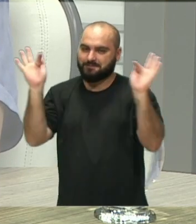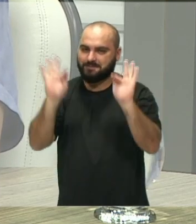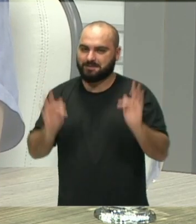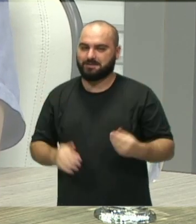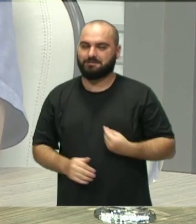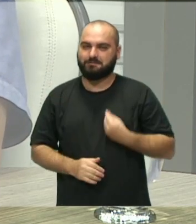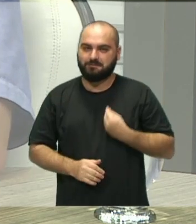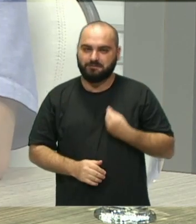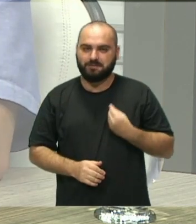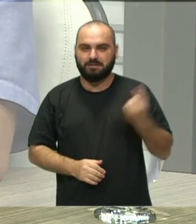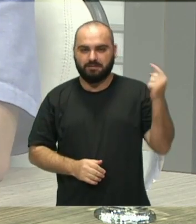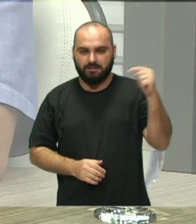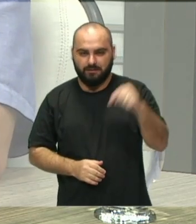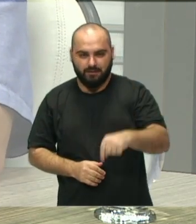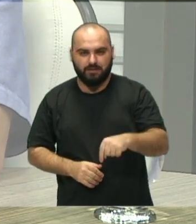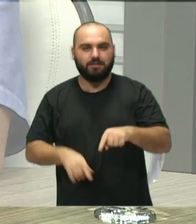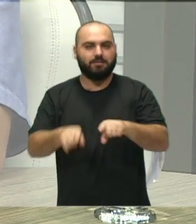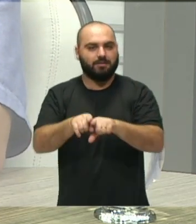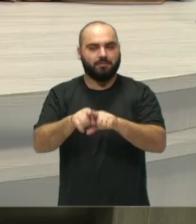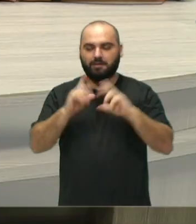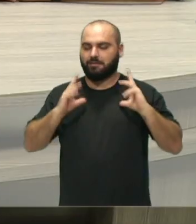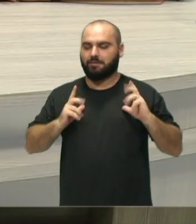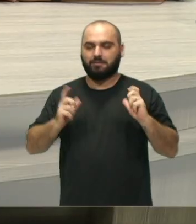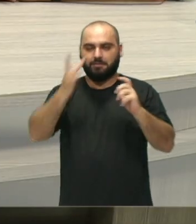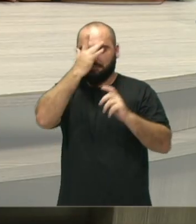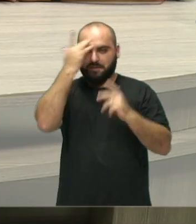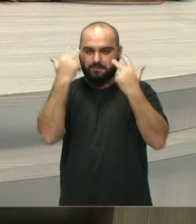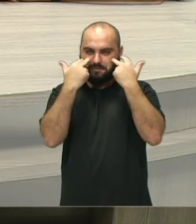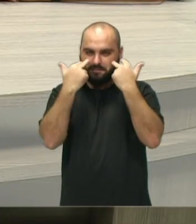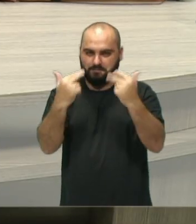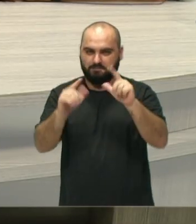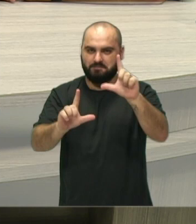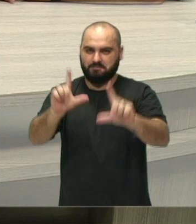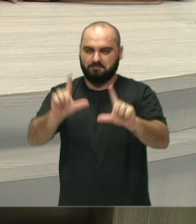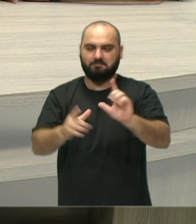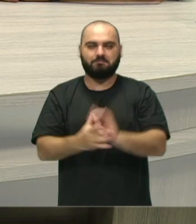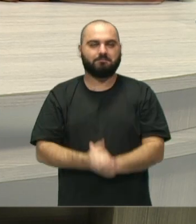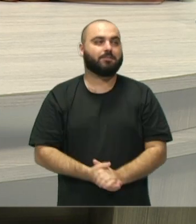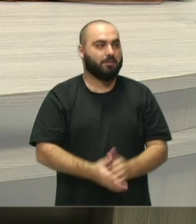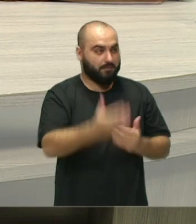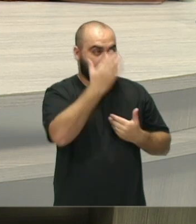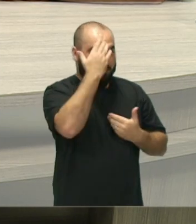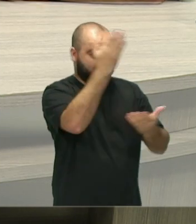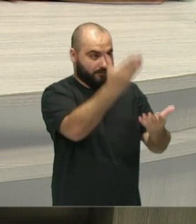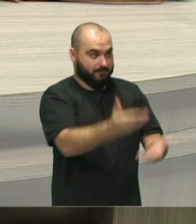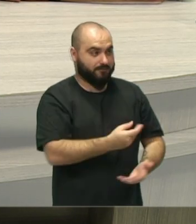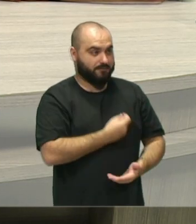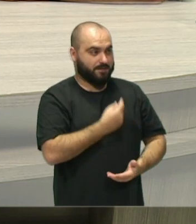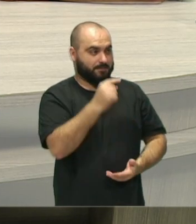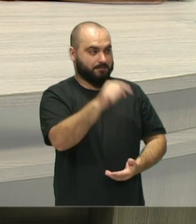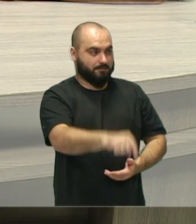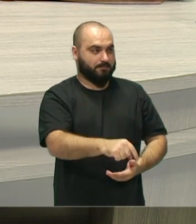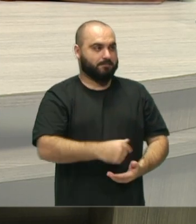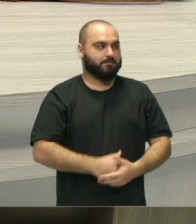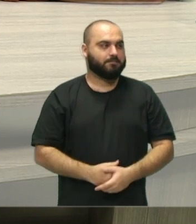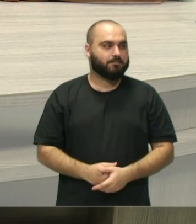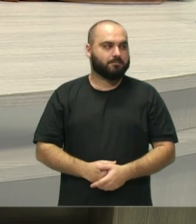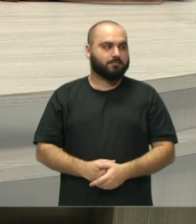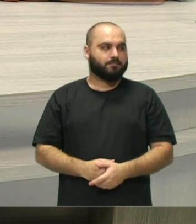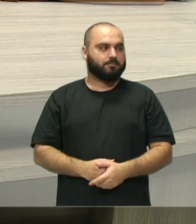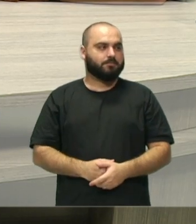público espectadores da TV Câmara. Obrigada a você pela tua presença.